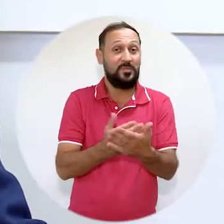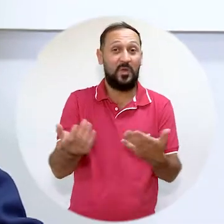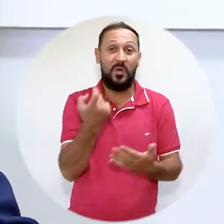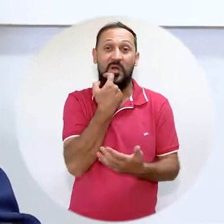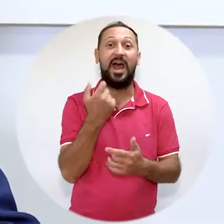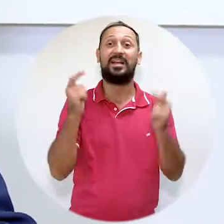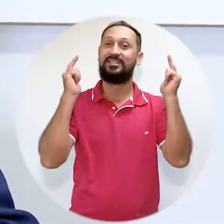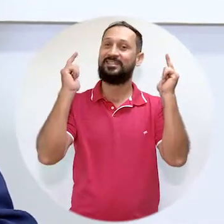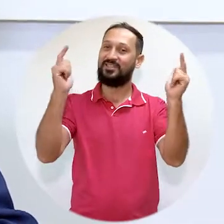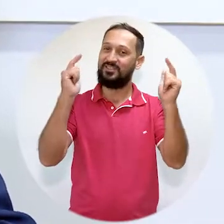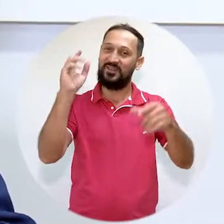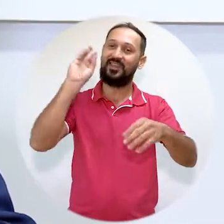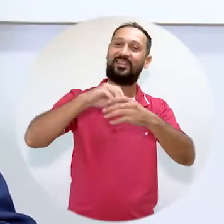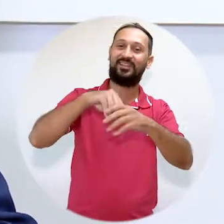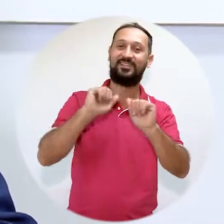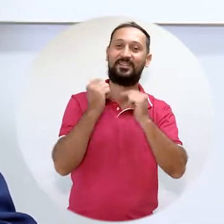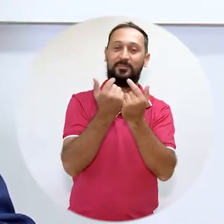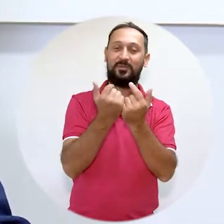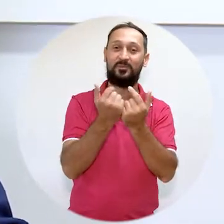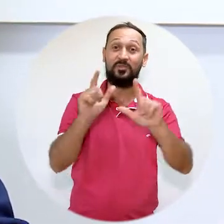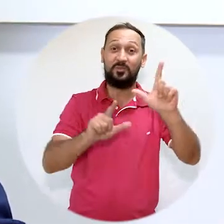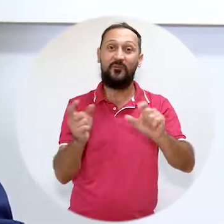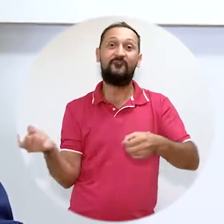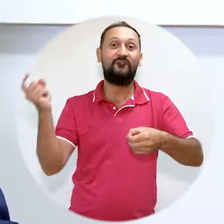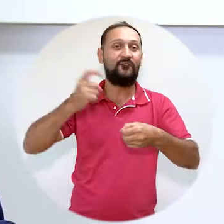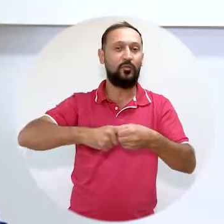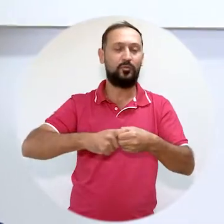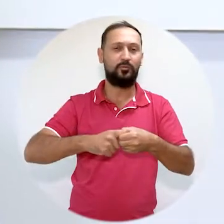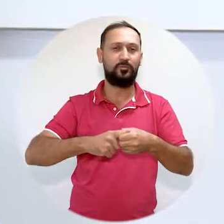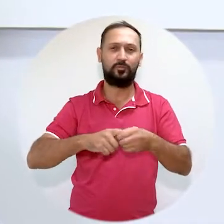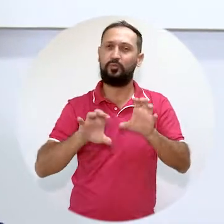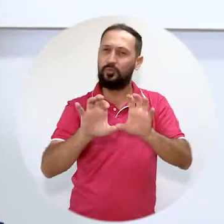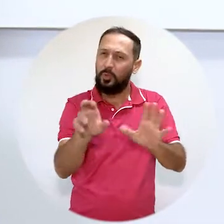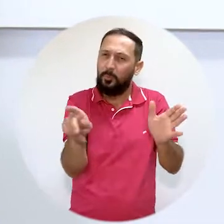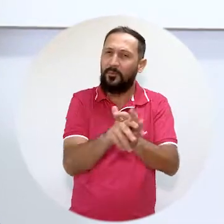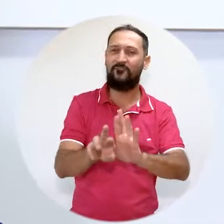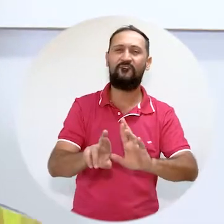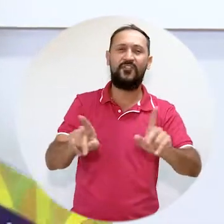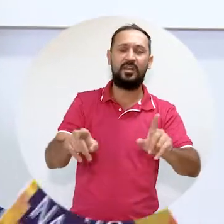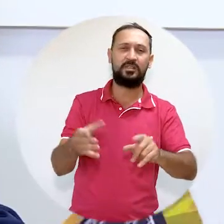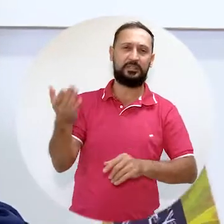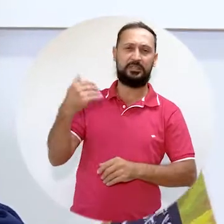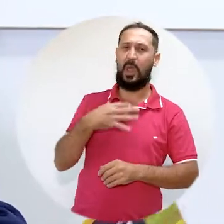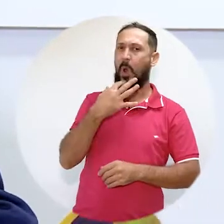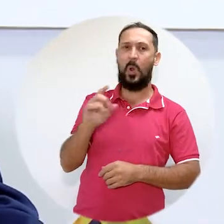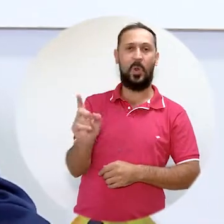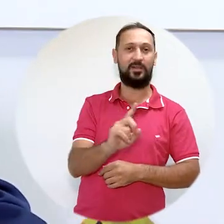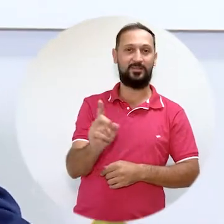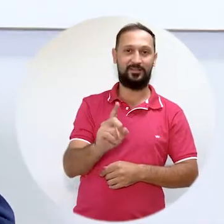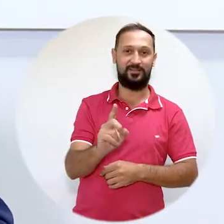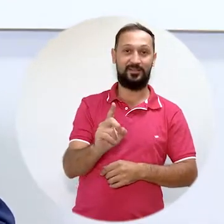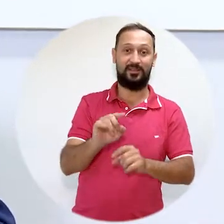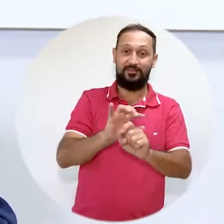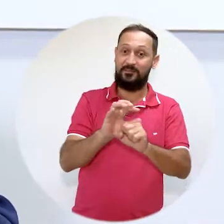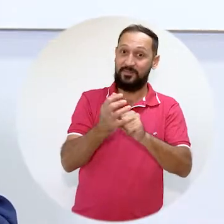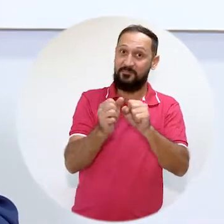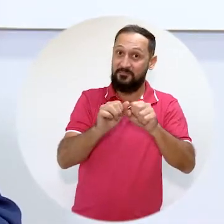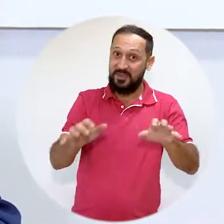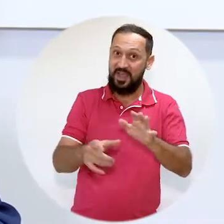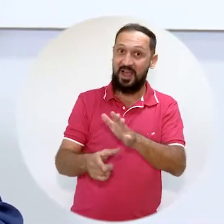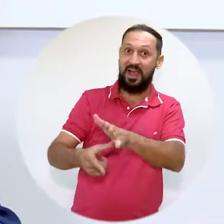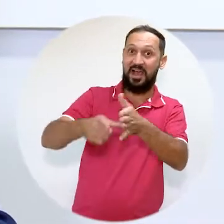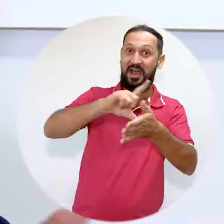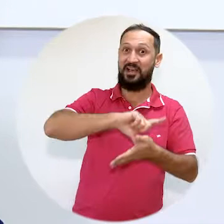Sextou na Assembleia, isso mesmo. O nosso programa está de volta agora num outro formato. Para você que não conhecia ainda nosso programa, antes da pandemia,